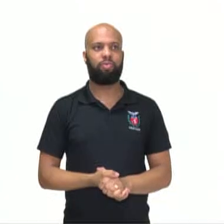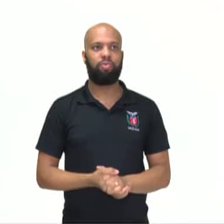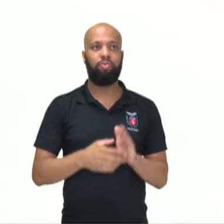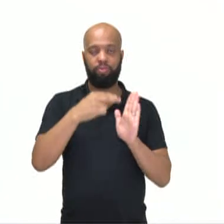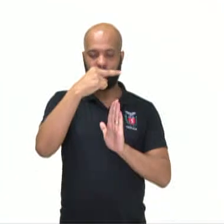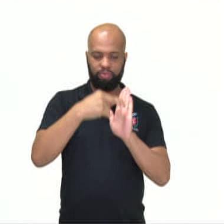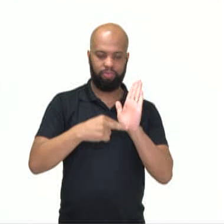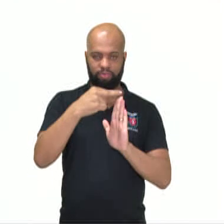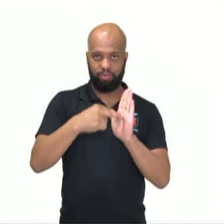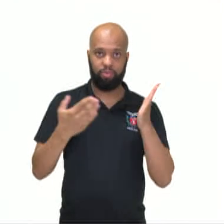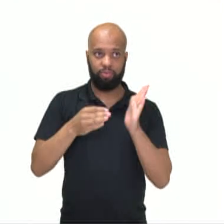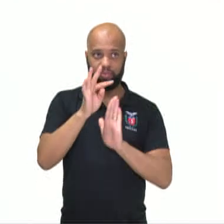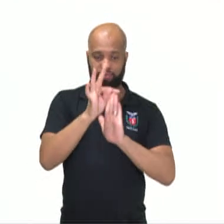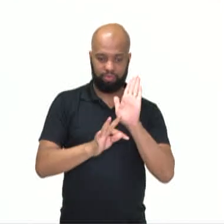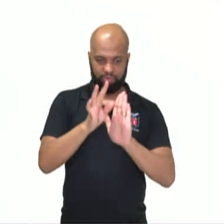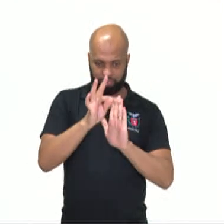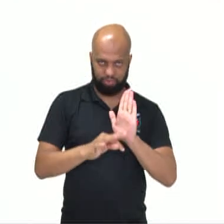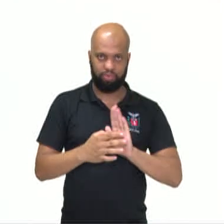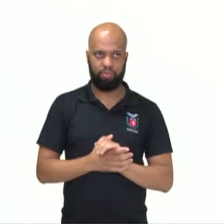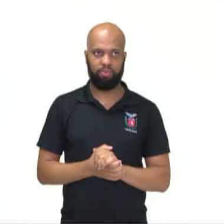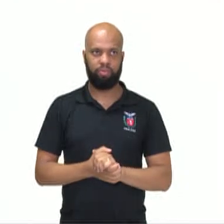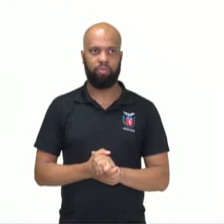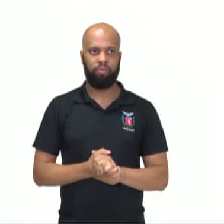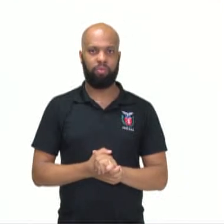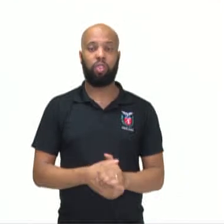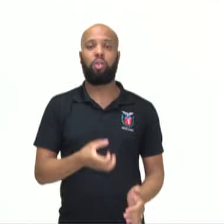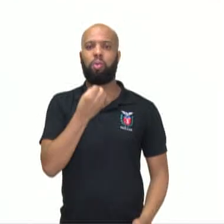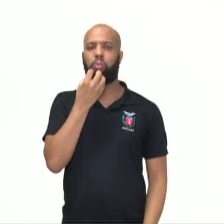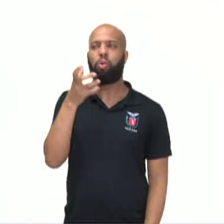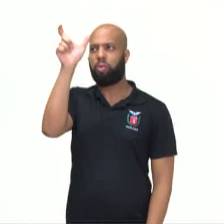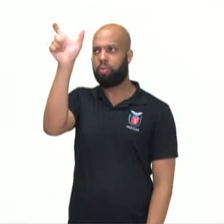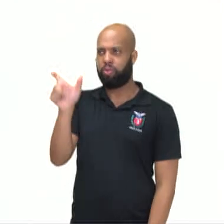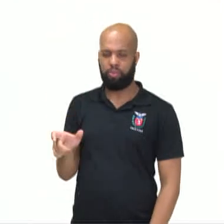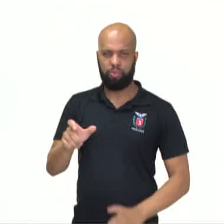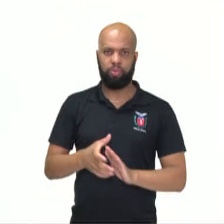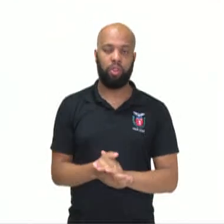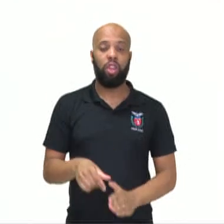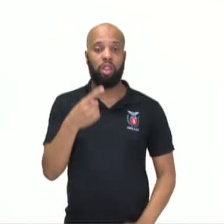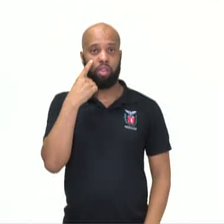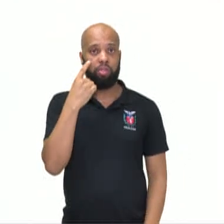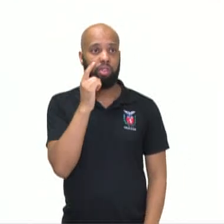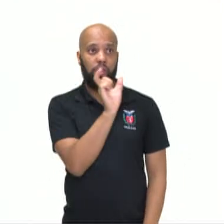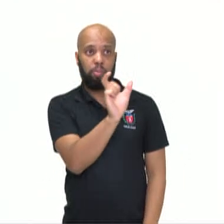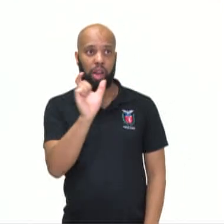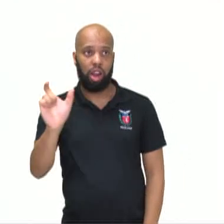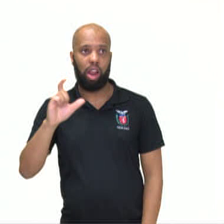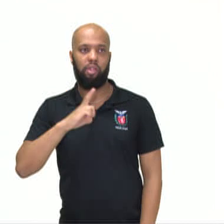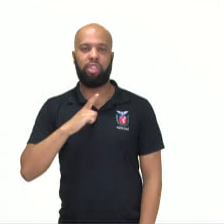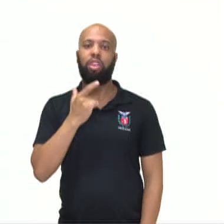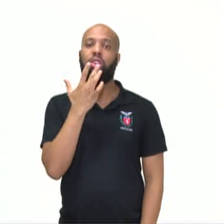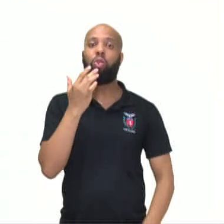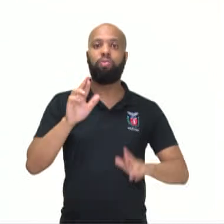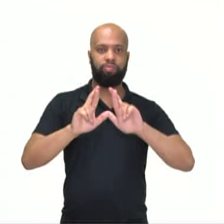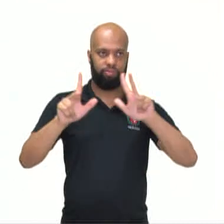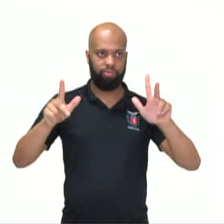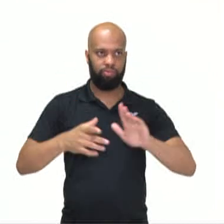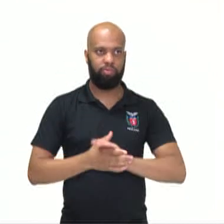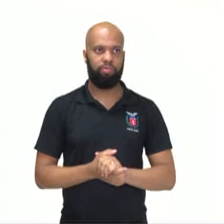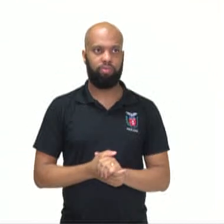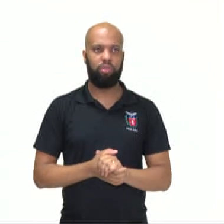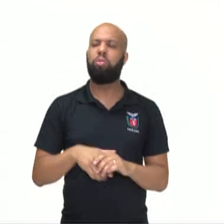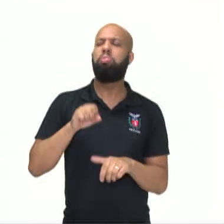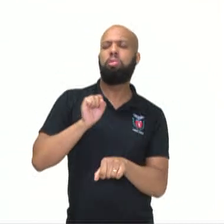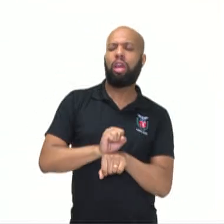Leia o trecho a seguir retirado de um texto, um bom sujeito, observando as palavras destacadas. Era só esperar